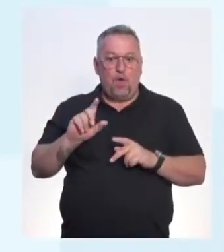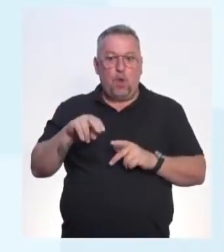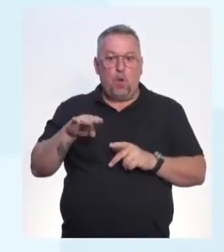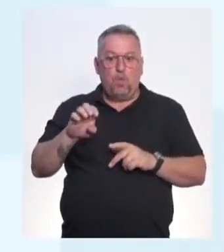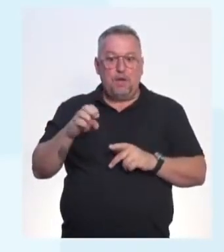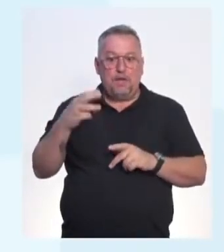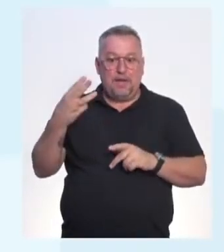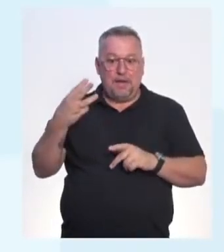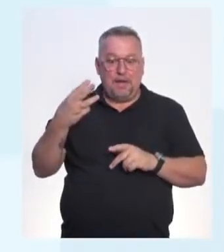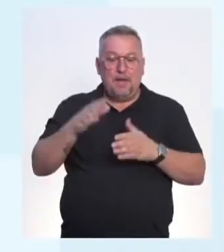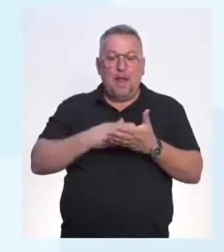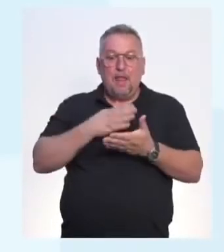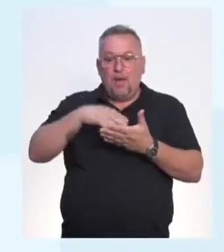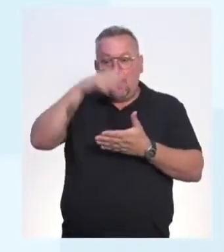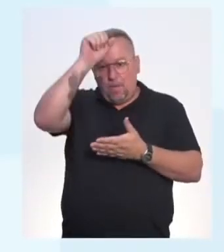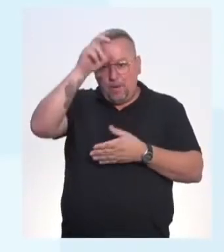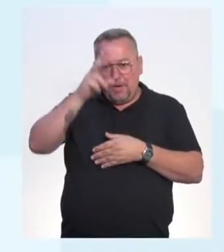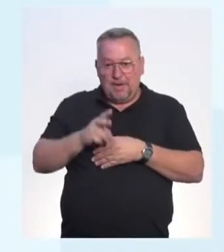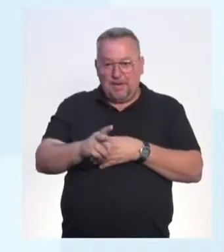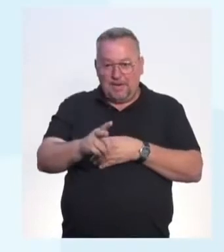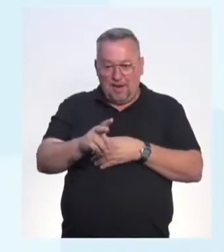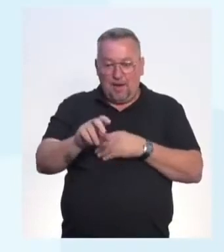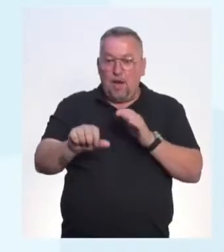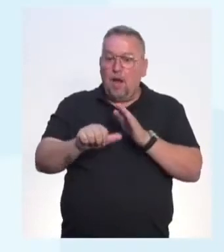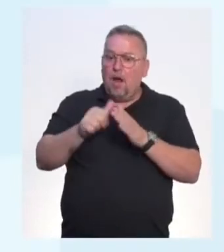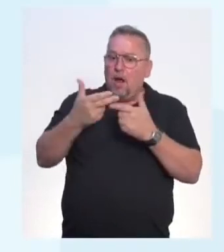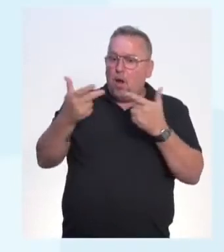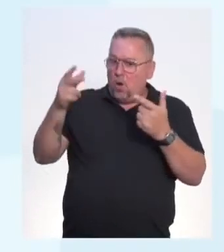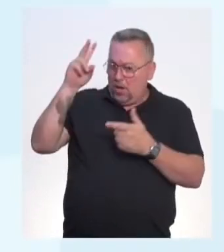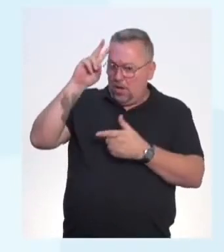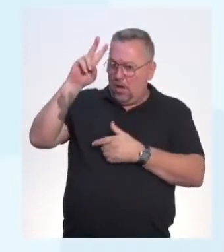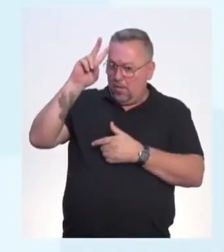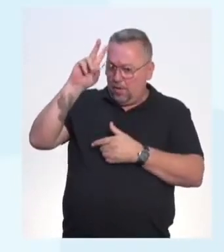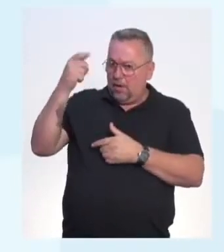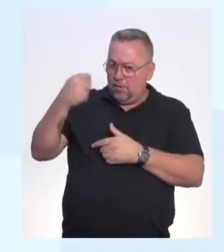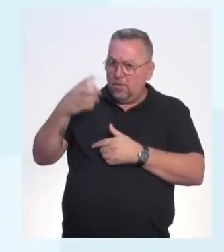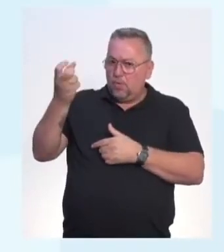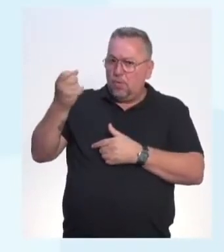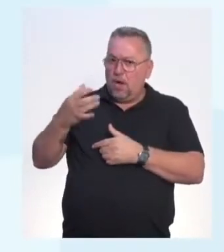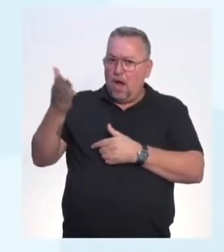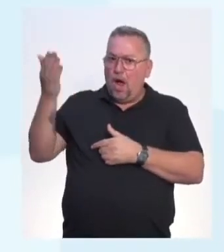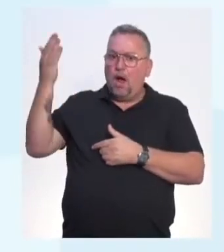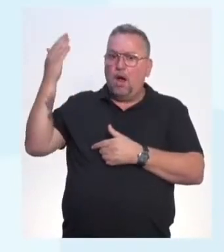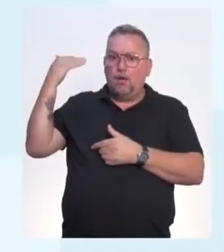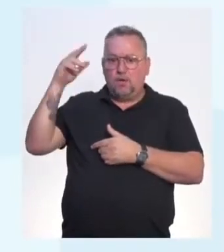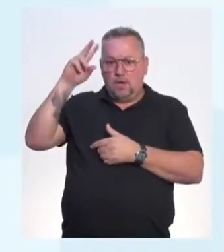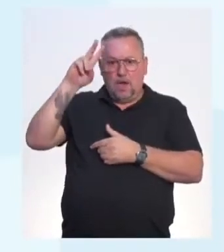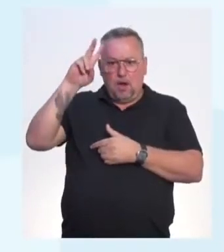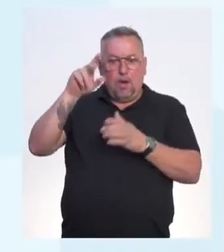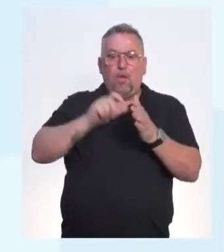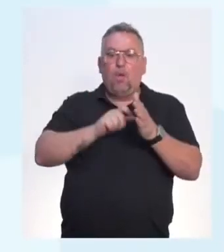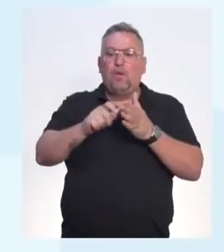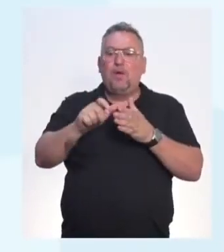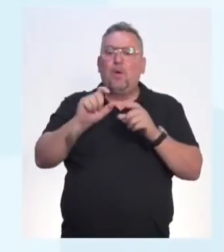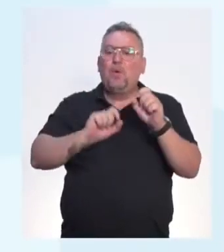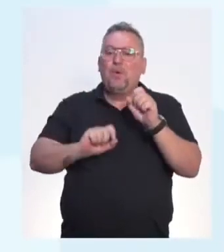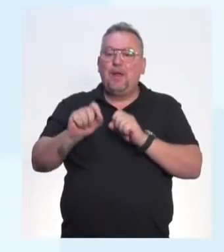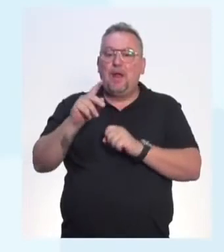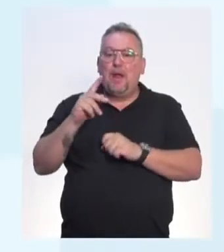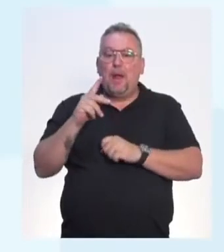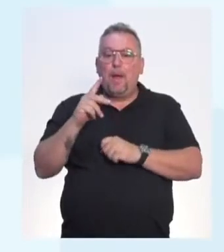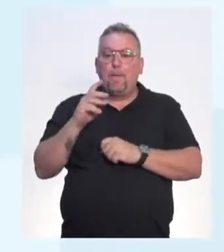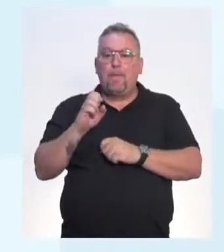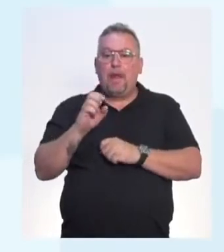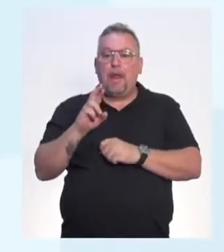caderno Aprender Sempre. Primeira coisa que a gente tem que lembrar, que eu já falei um pouquinho disso lá no Retomando Conceitos, o que é o perímetro de